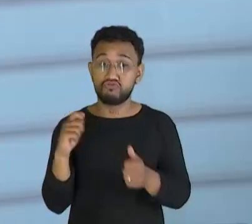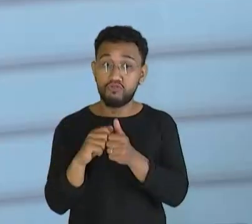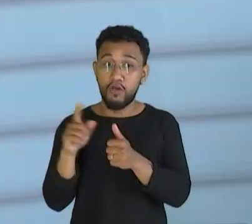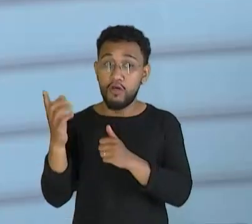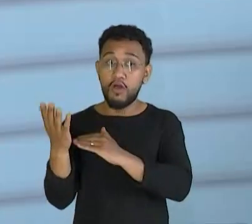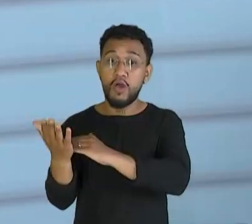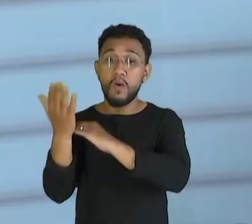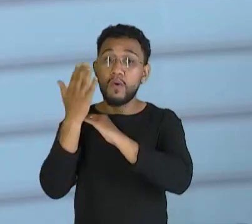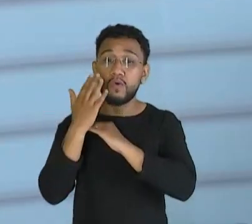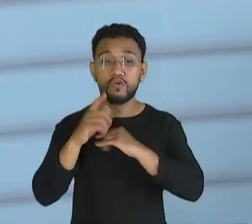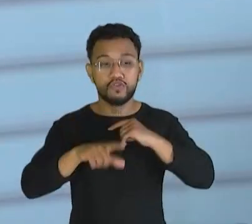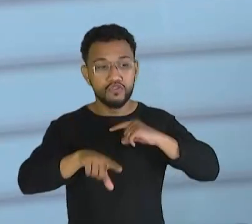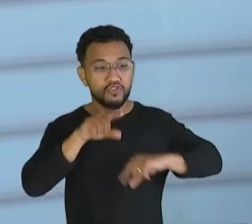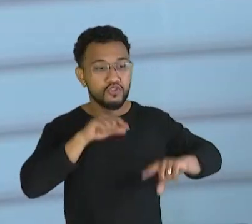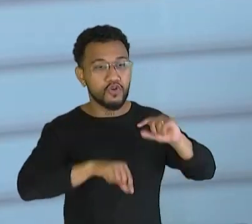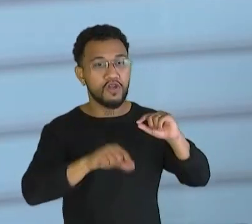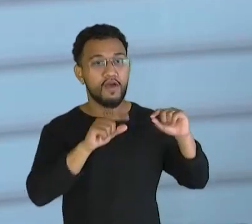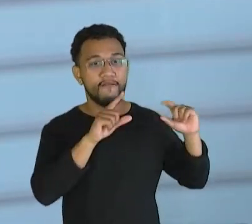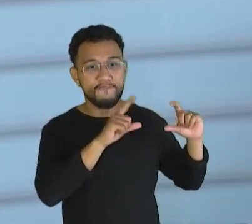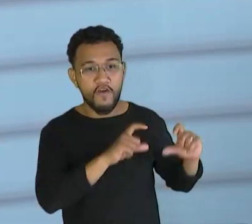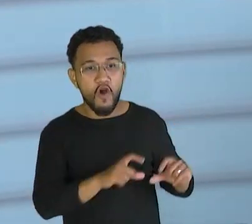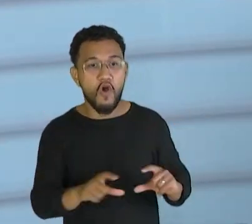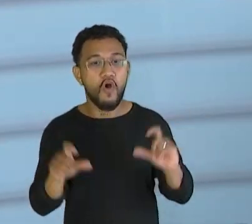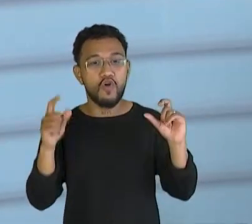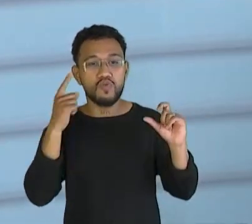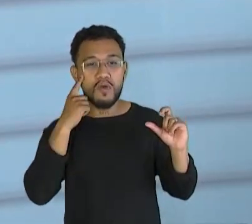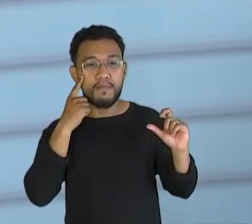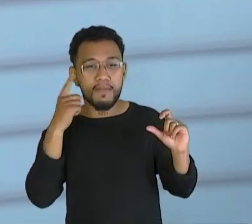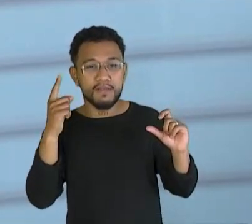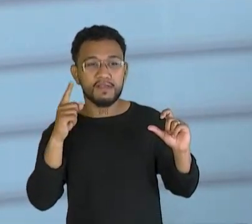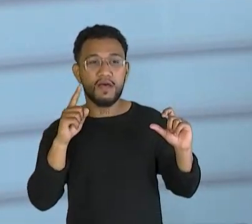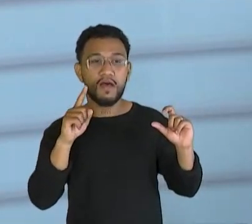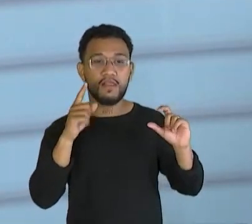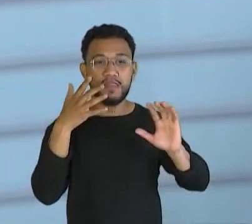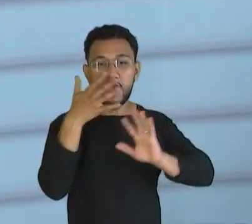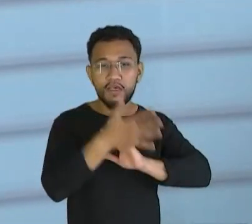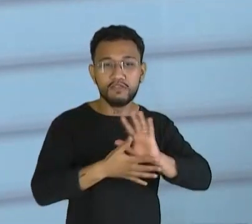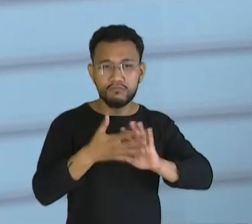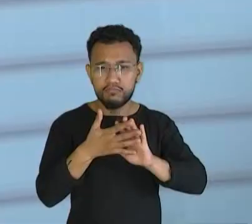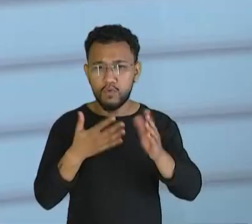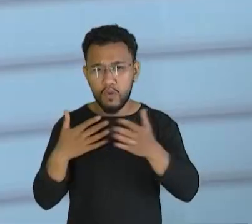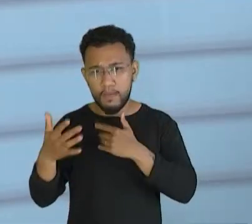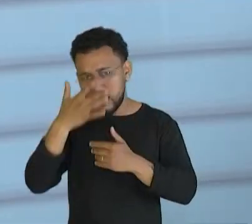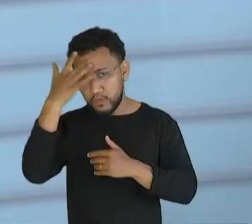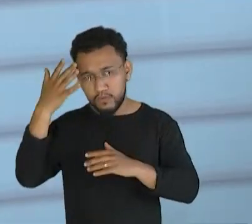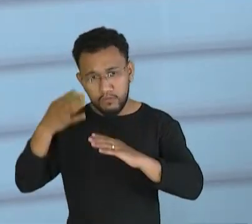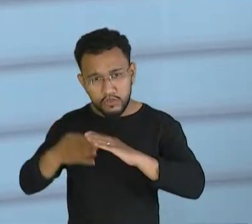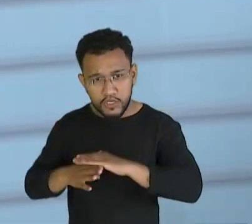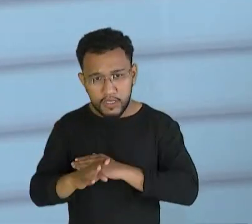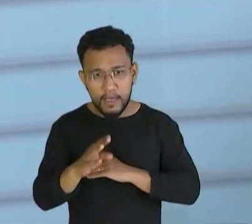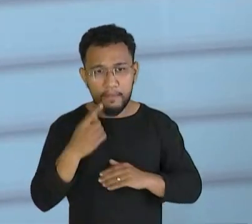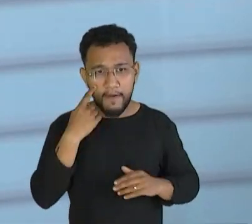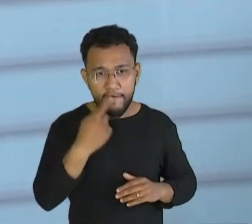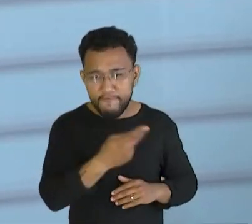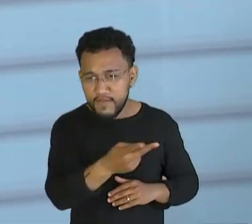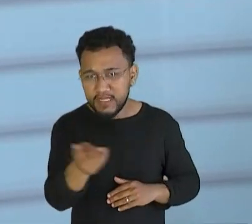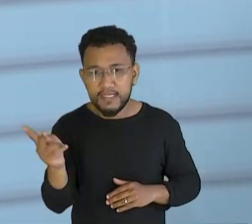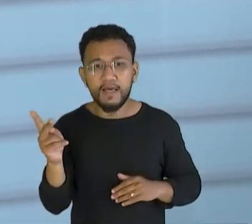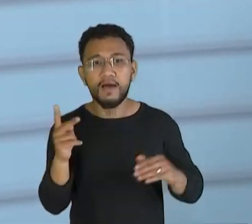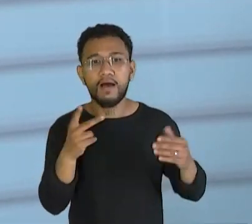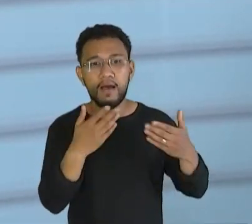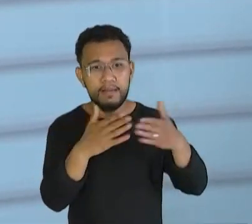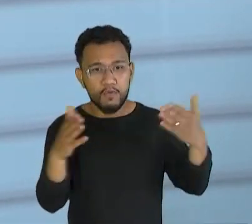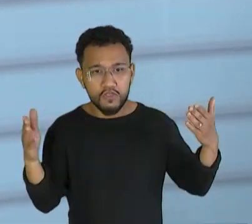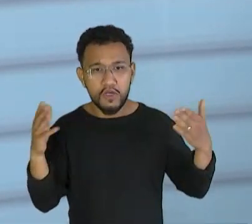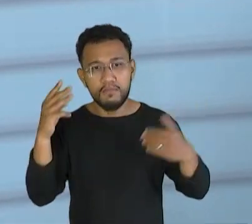a escolher as fotos, a pensar sobre os textos. O memorial, qualquer pessoa pode entrar lá para ver o memorial? Pode. Pode, né? Está aberto, né? Lá.